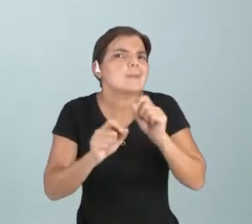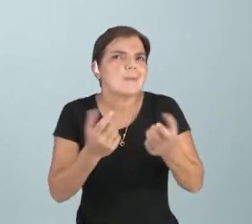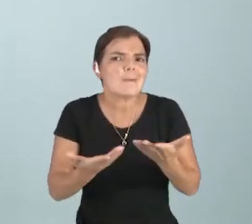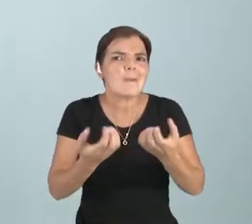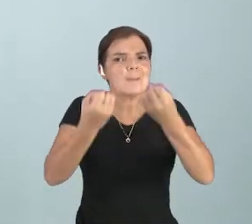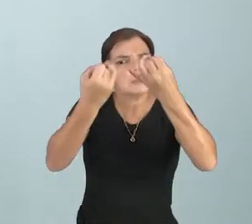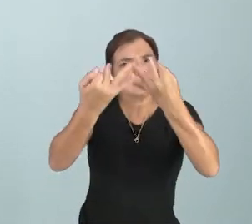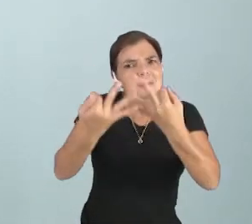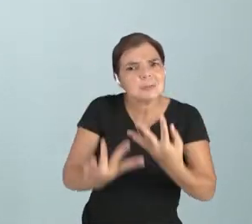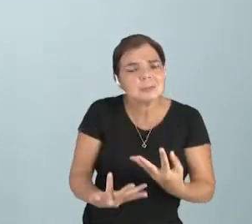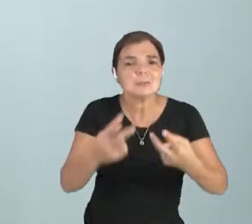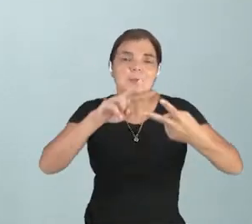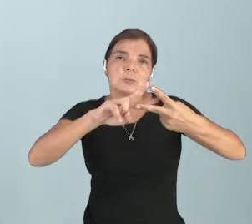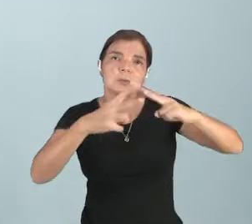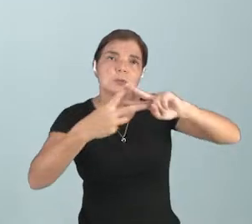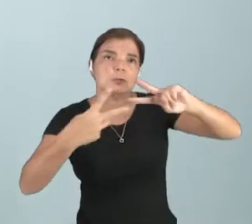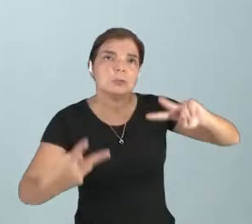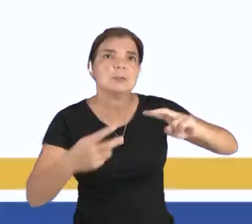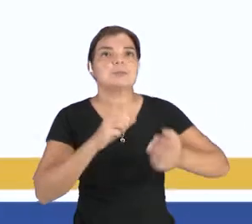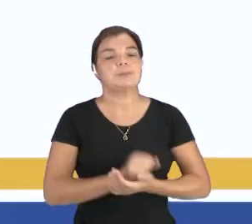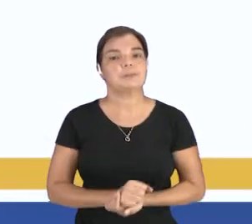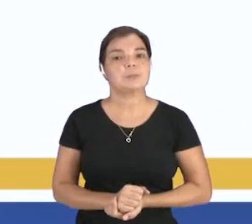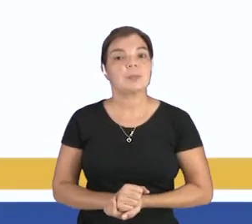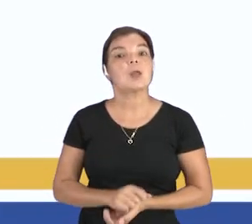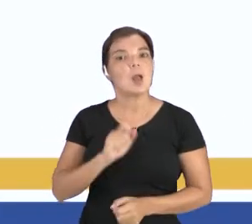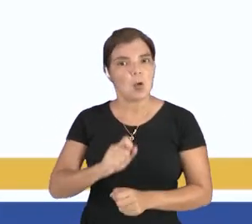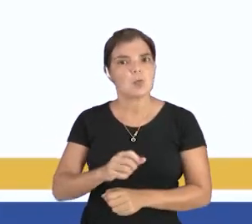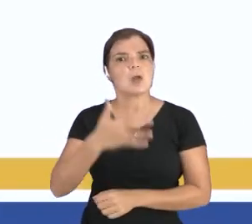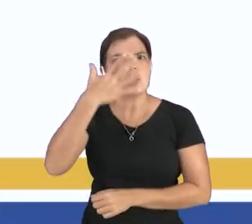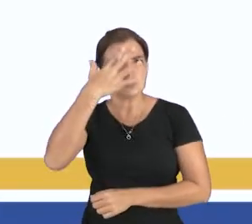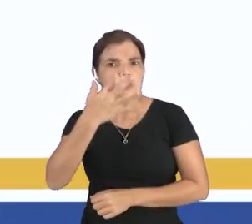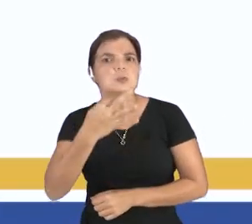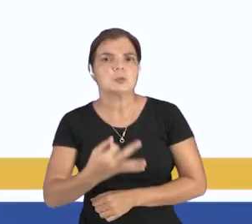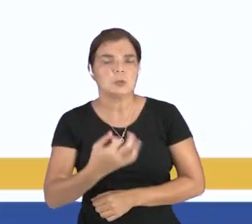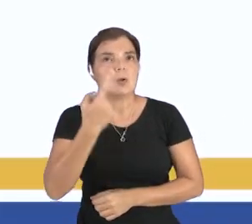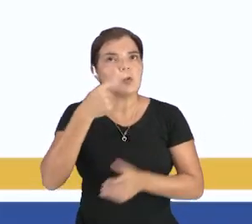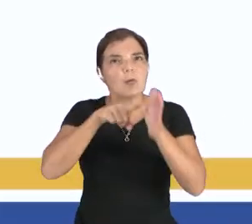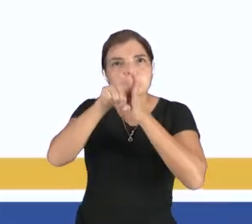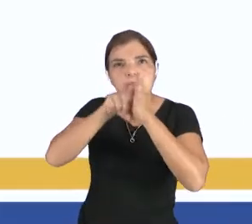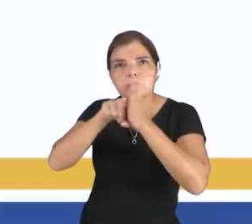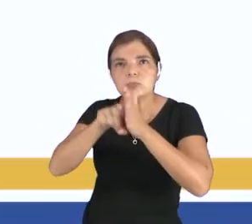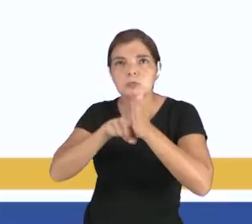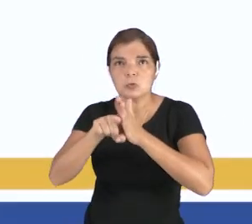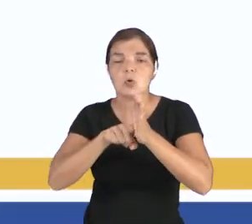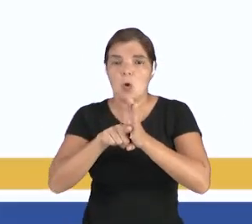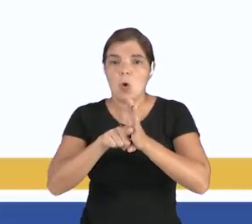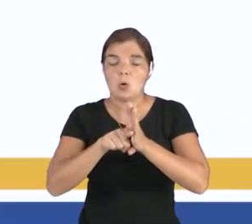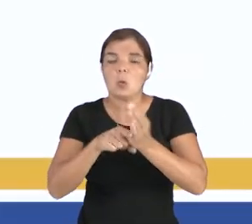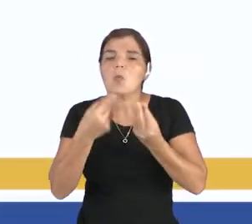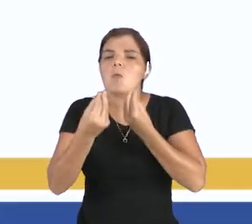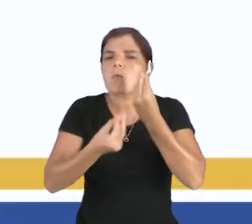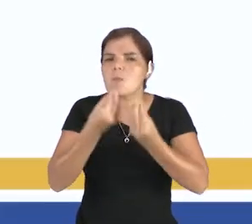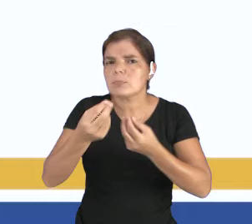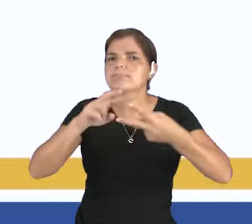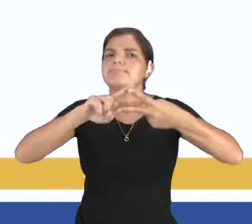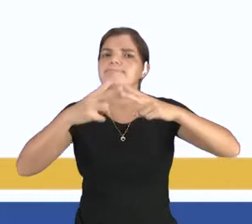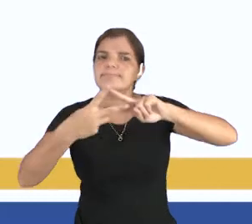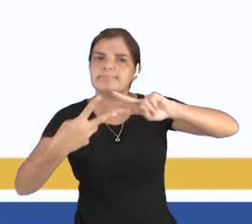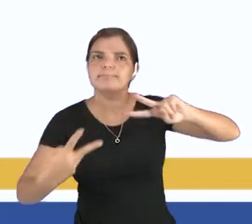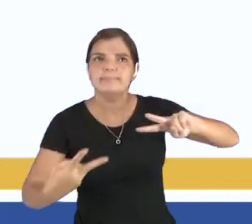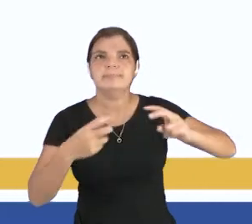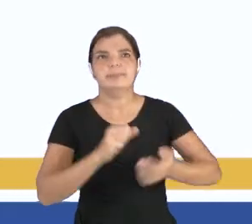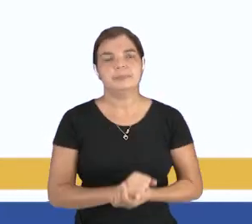aconselhamento genético, né? É a confirmação, diagnosticação ou manejo de uma condição